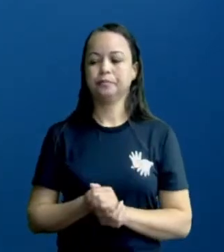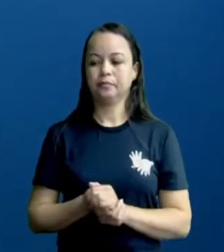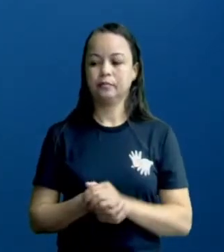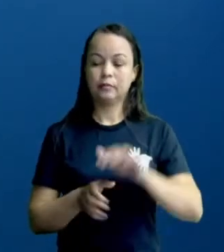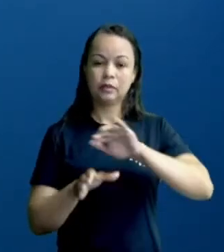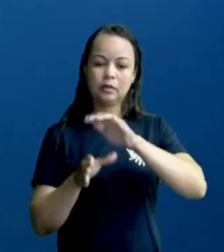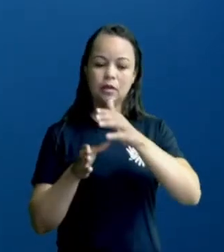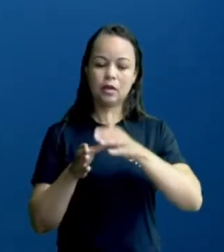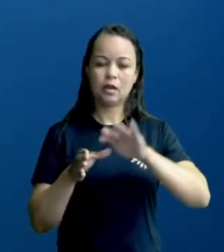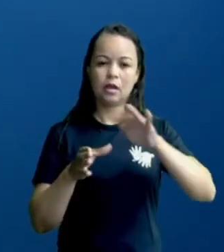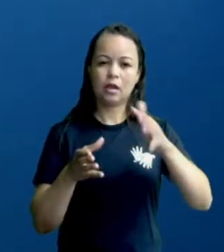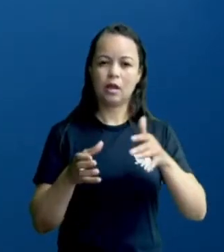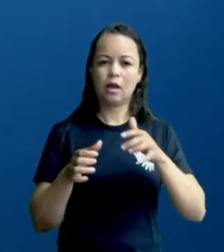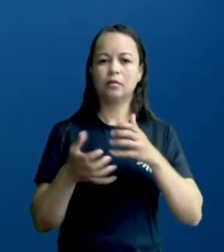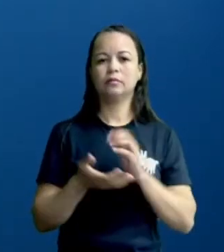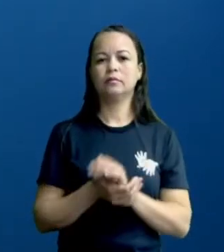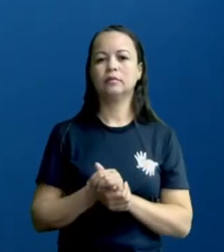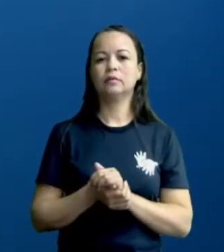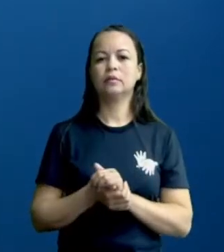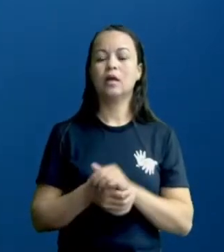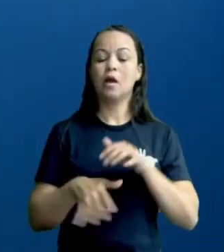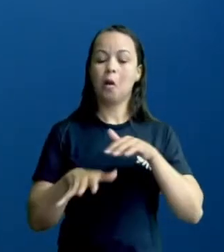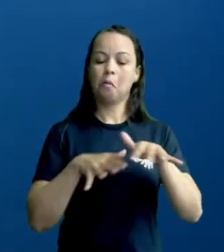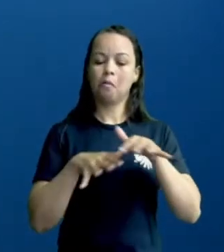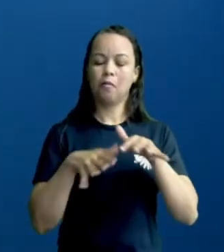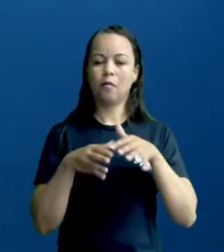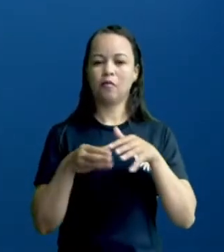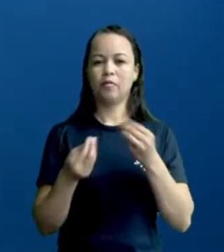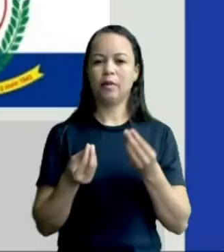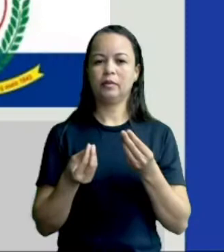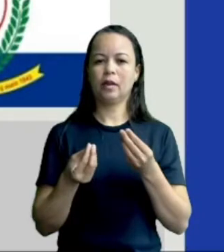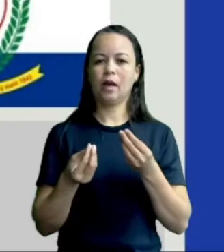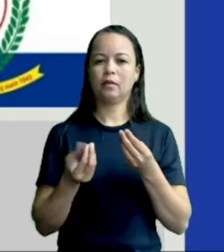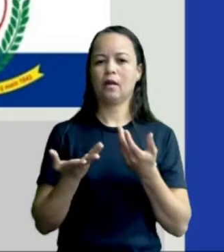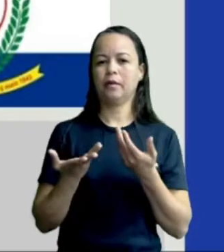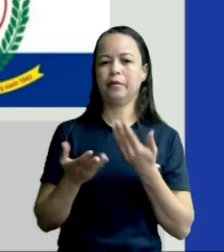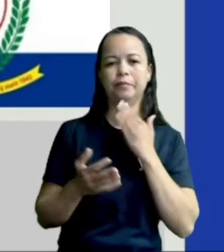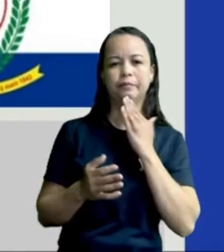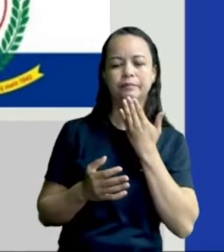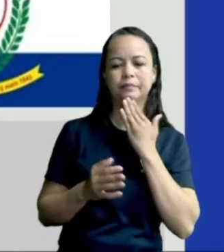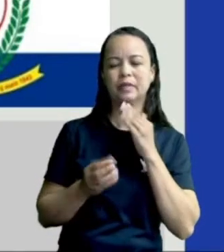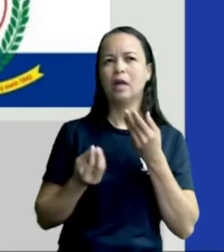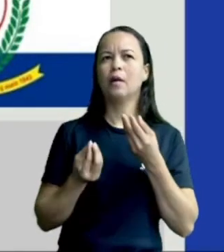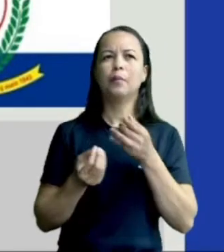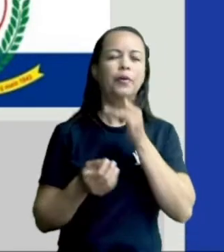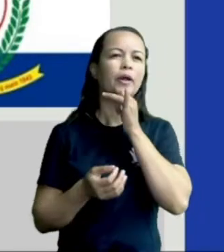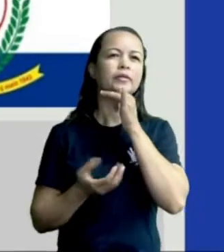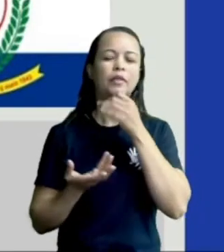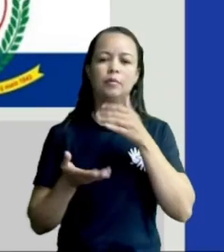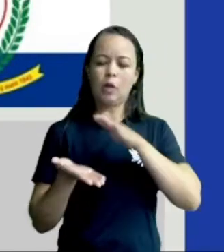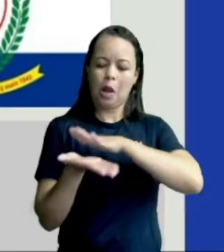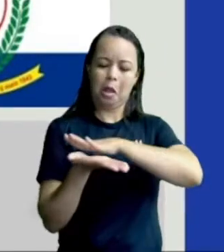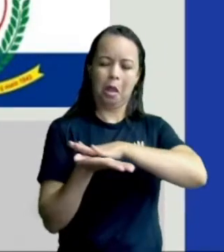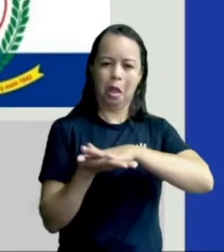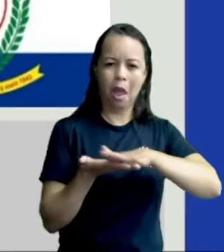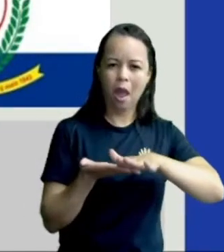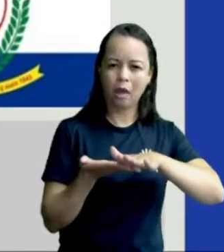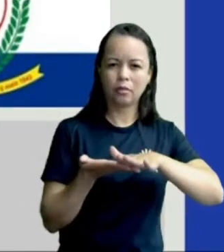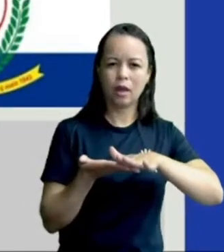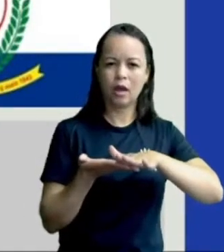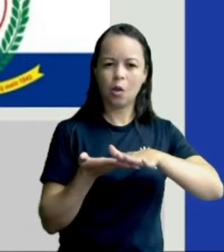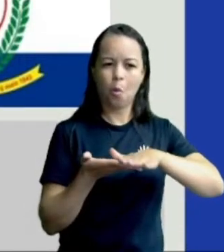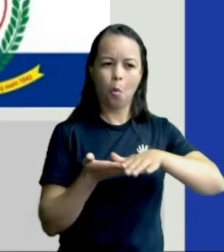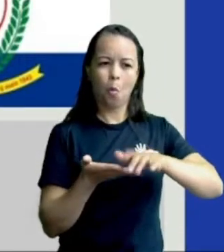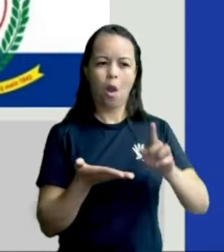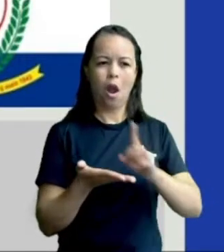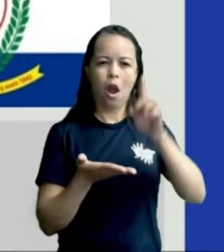da região é movimentada e irregular. Por exemplo, não é uma coisa só reta, não é